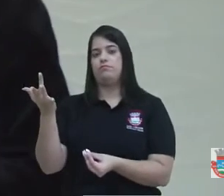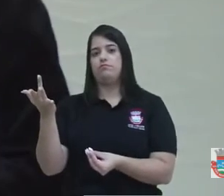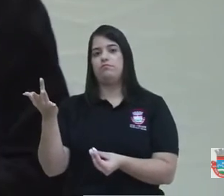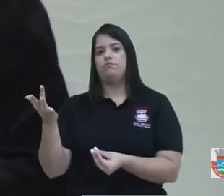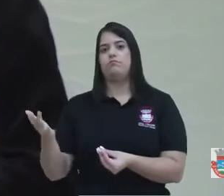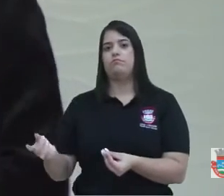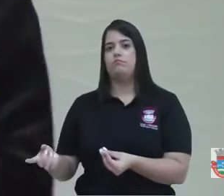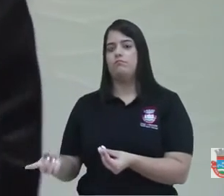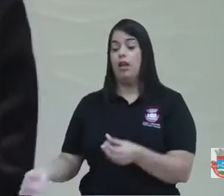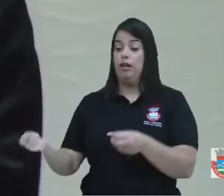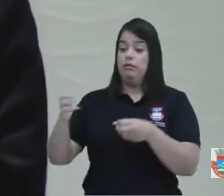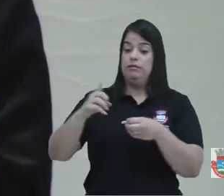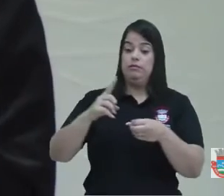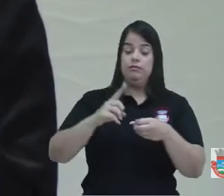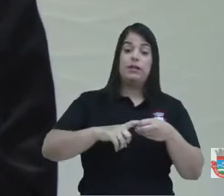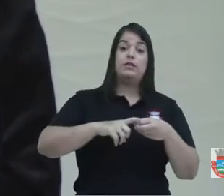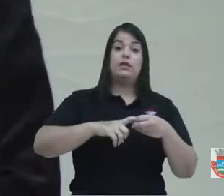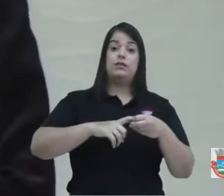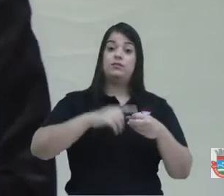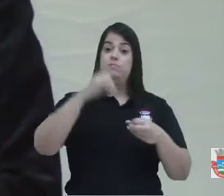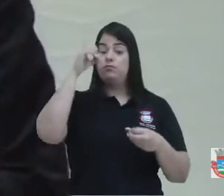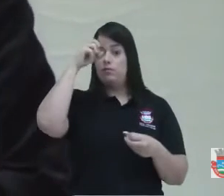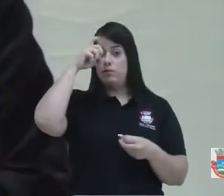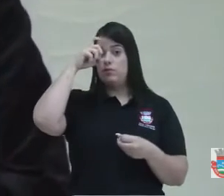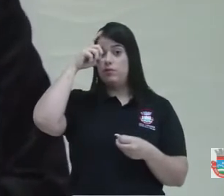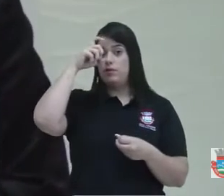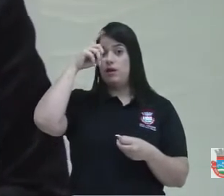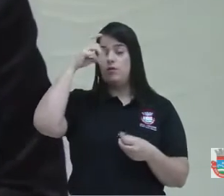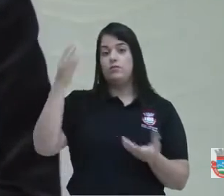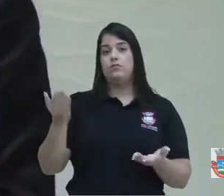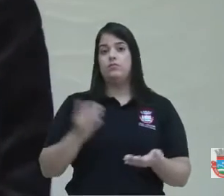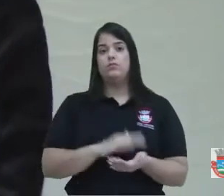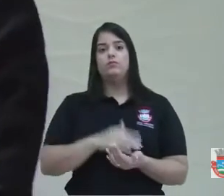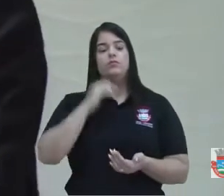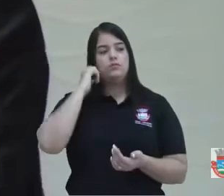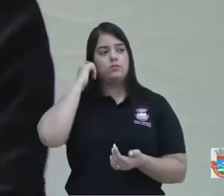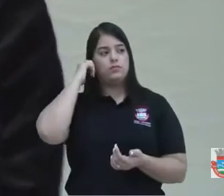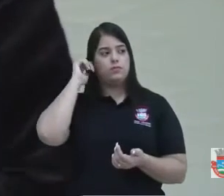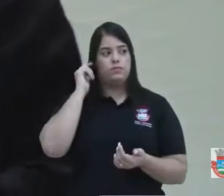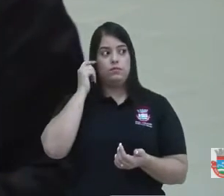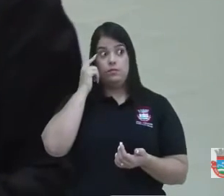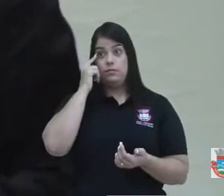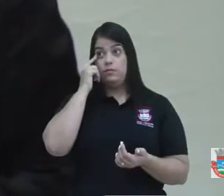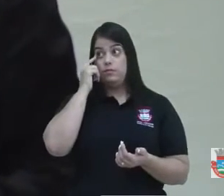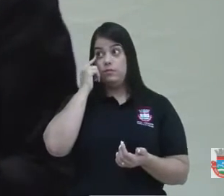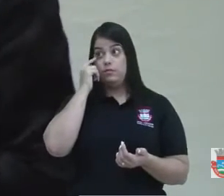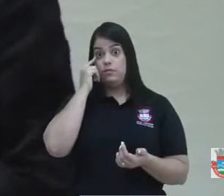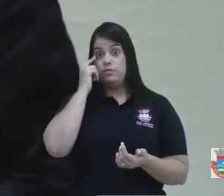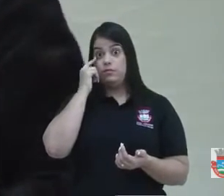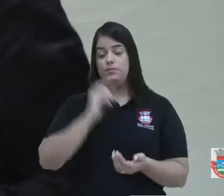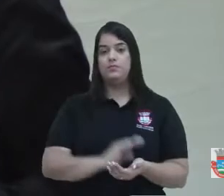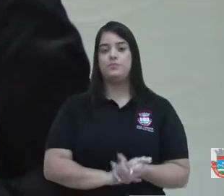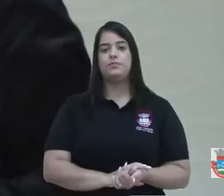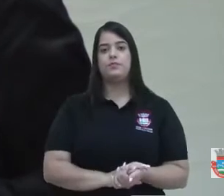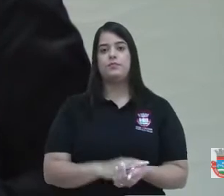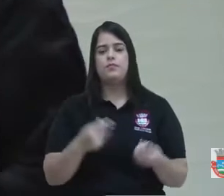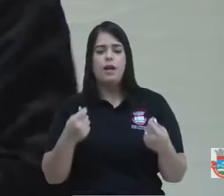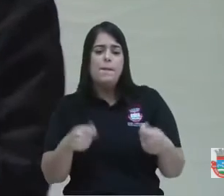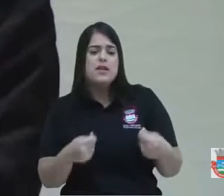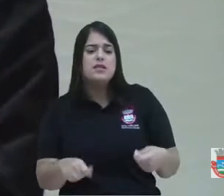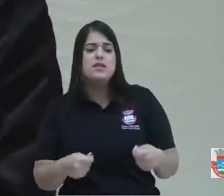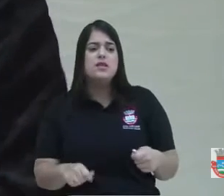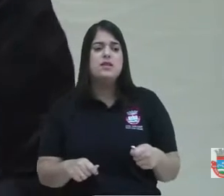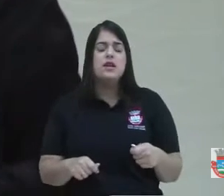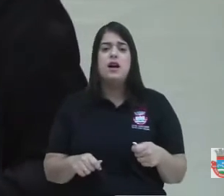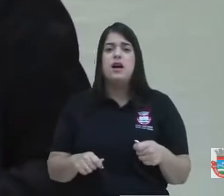para o hospital. Se acontecer no Sudré, sai de Poeira, passa no Sudré, pega a pessoa e já vem para o hospital. Não precisar se deslocar